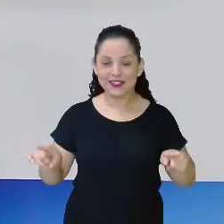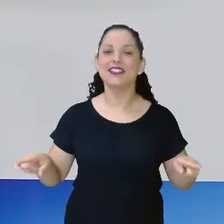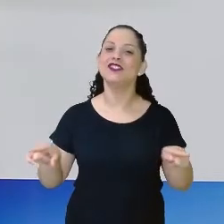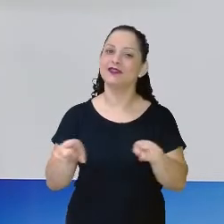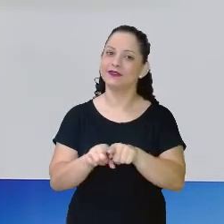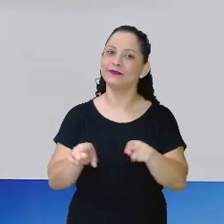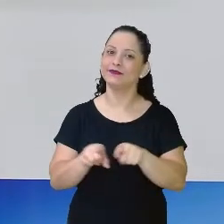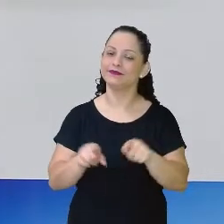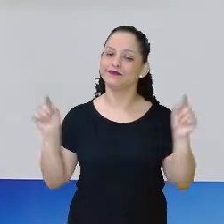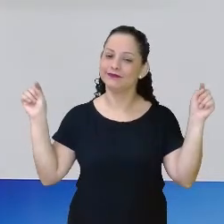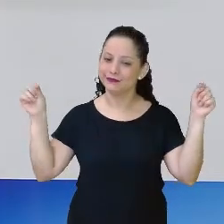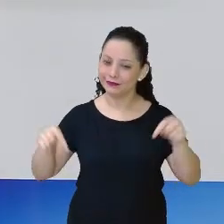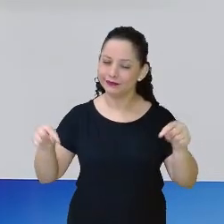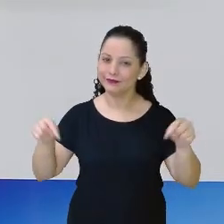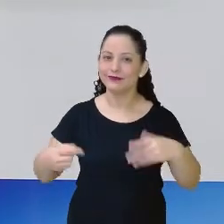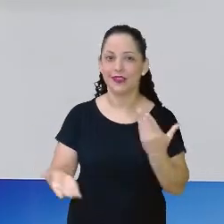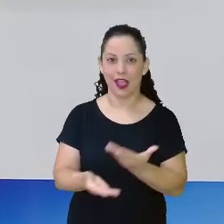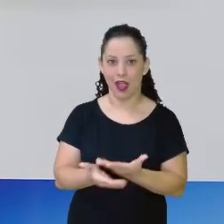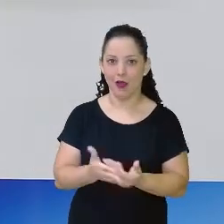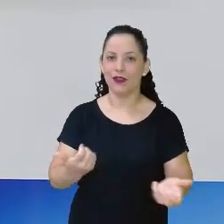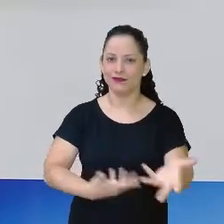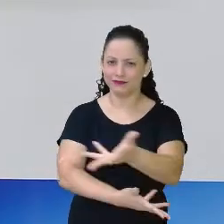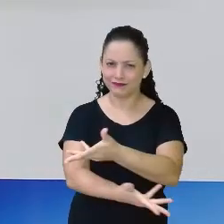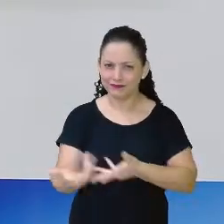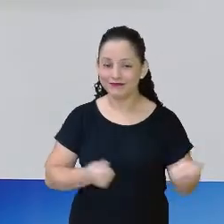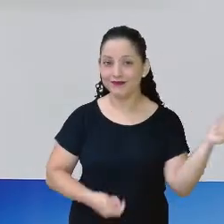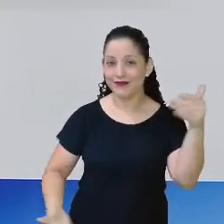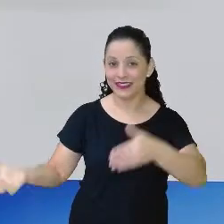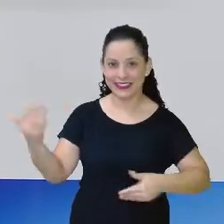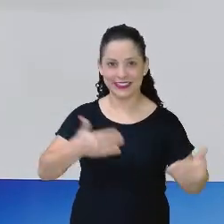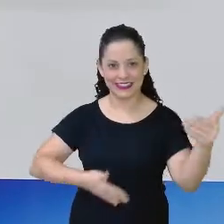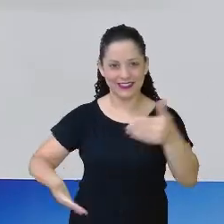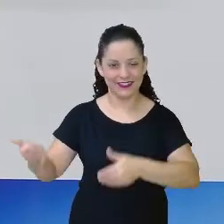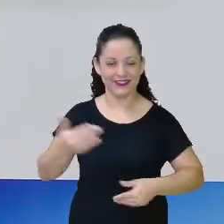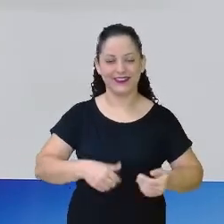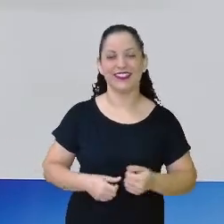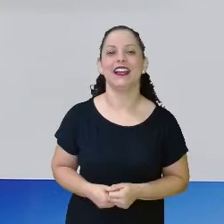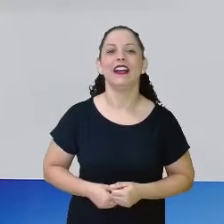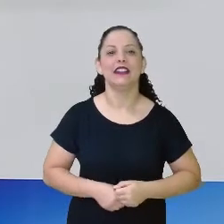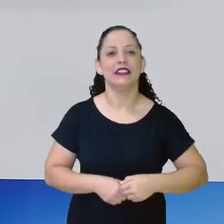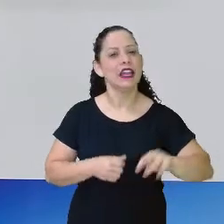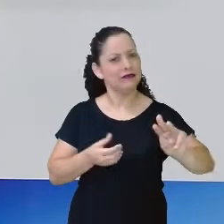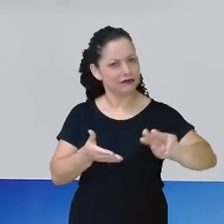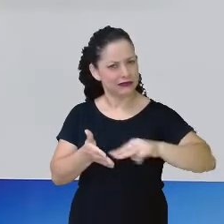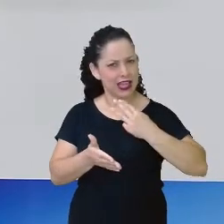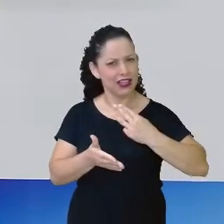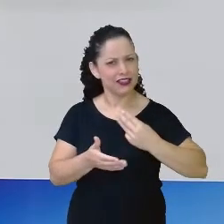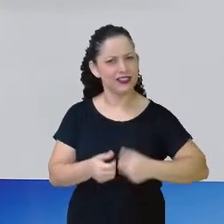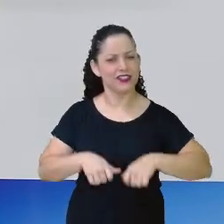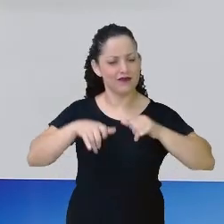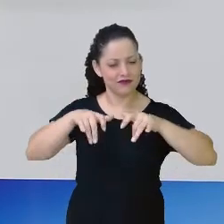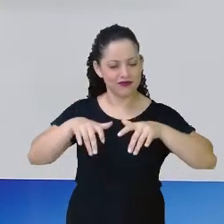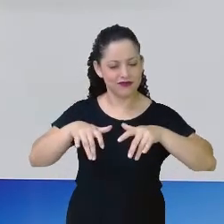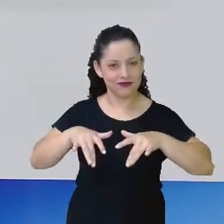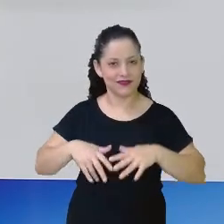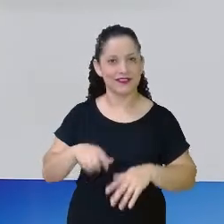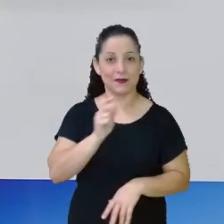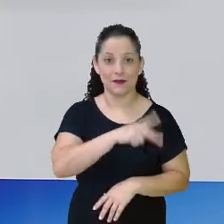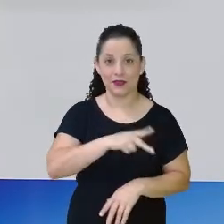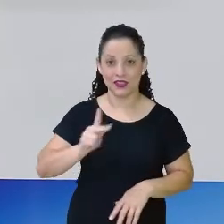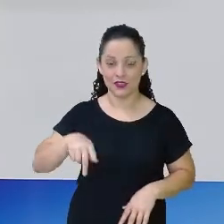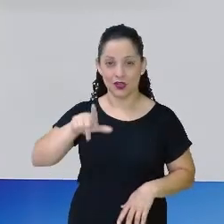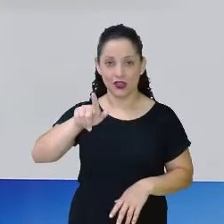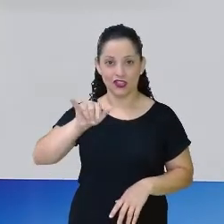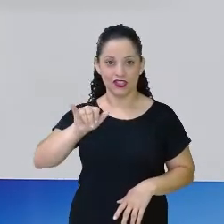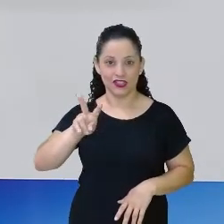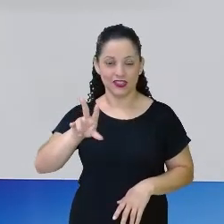contemplados nessa aula, é para todo mundo, tá certo? Então, fica aí, manda a tua mensagem, professor Givanilson já está